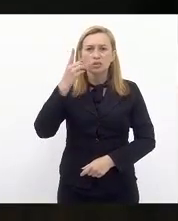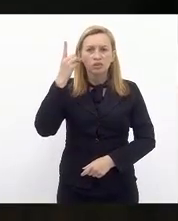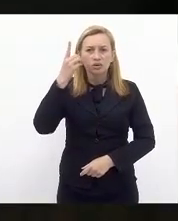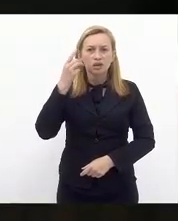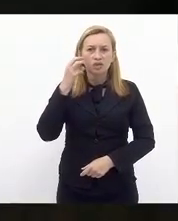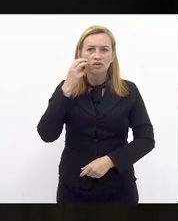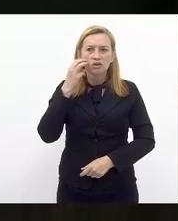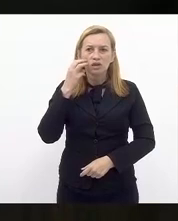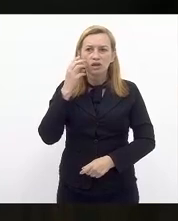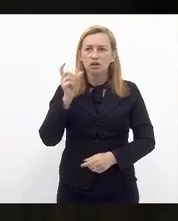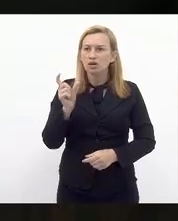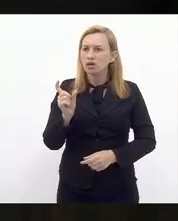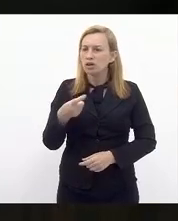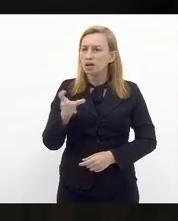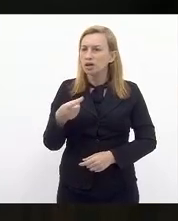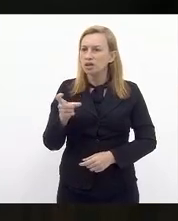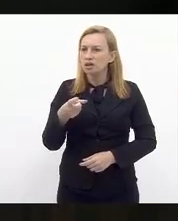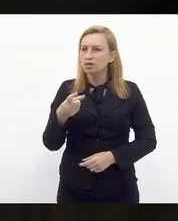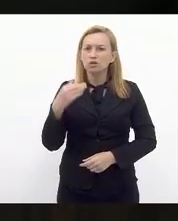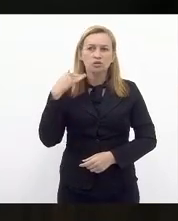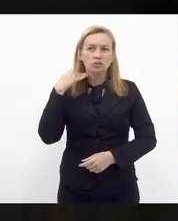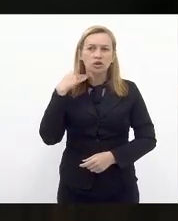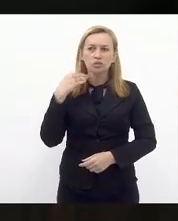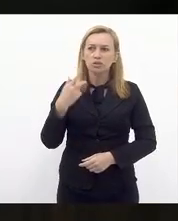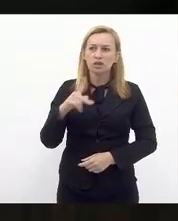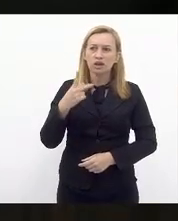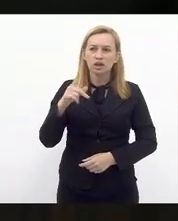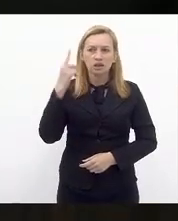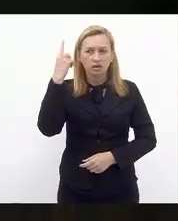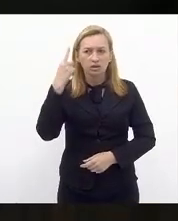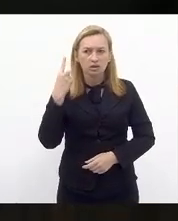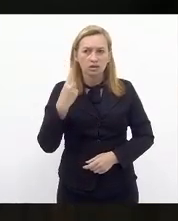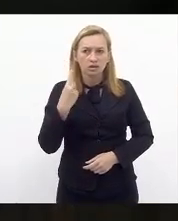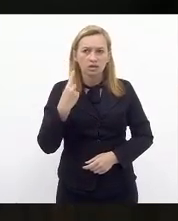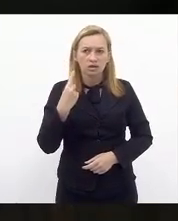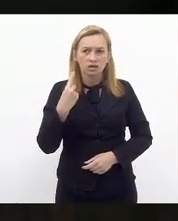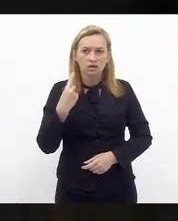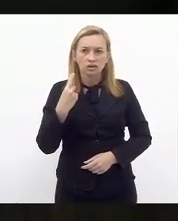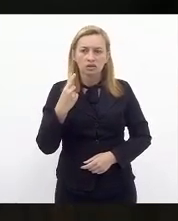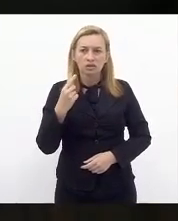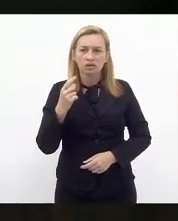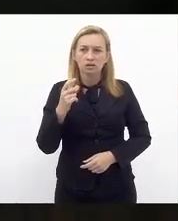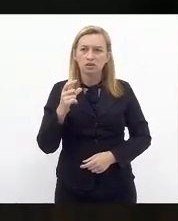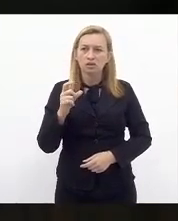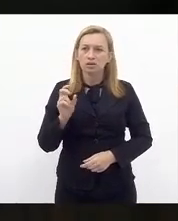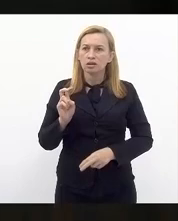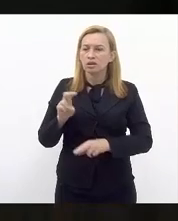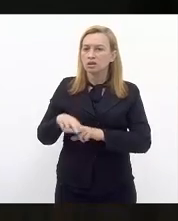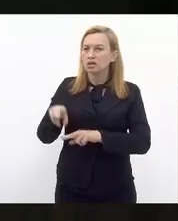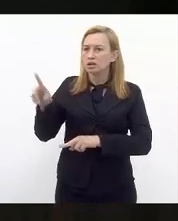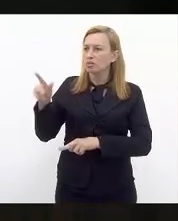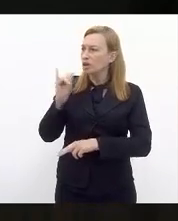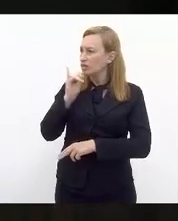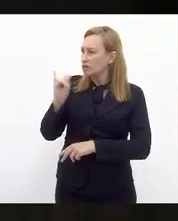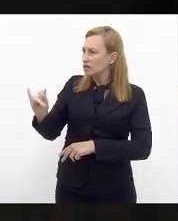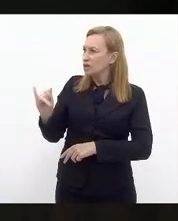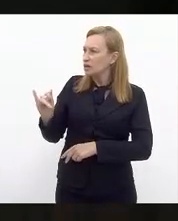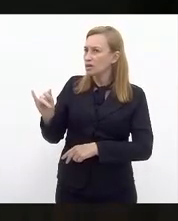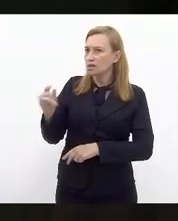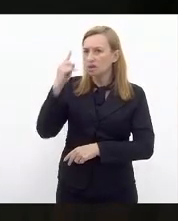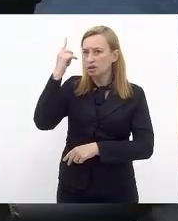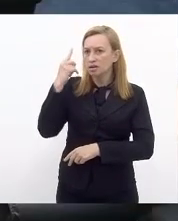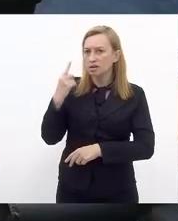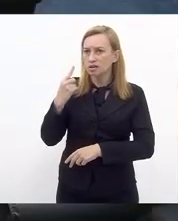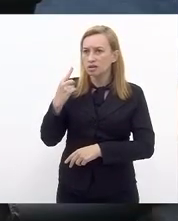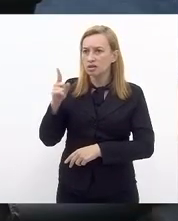waldeck trouxe o cartão cartão de banco dela aqui ó e era justamente o deputado a Dani tava sentado então poder avisá-la